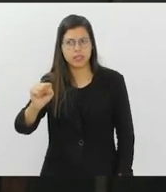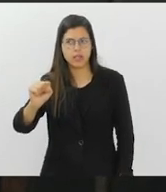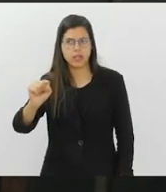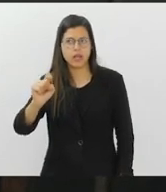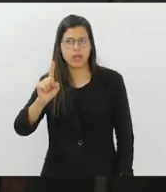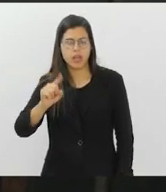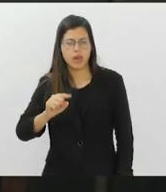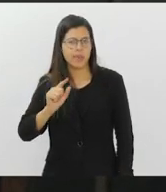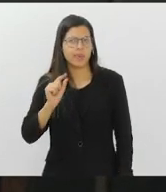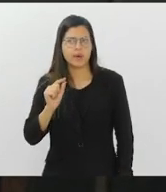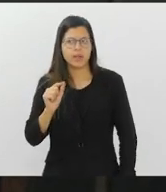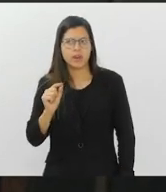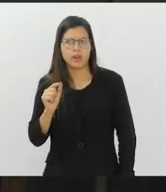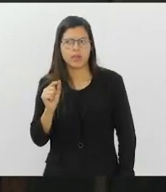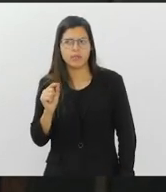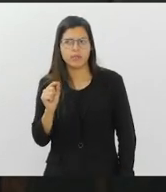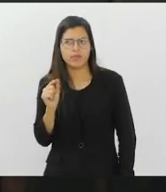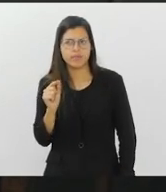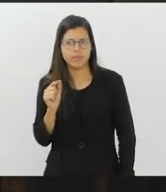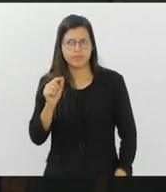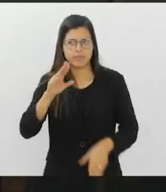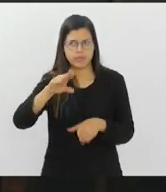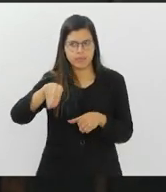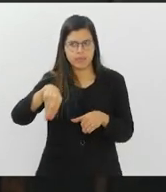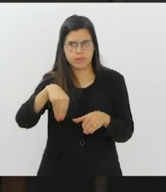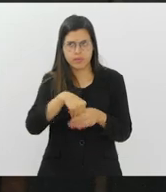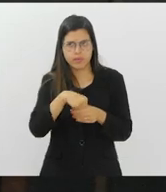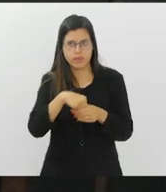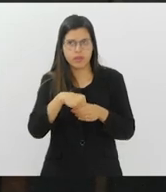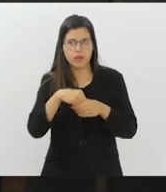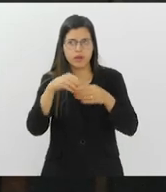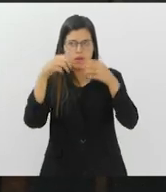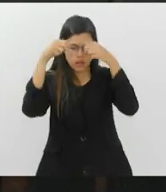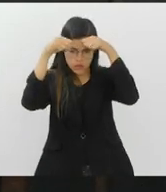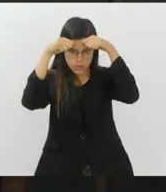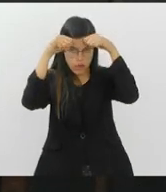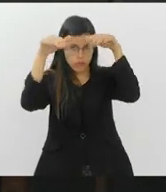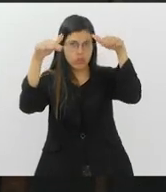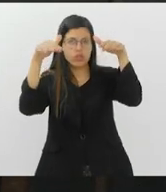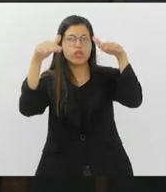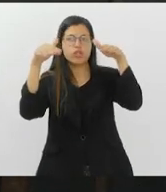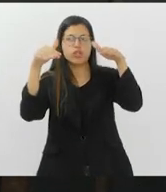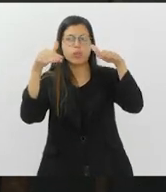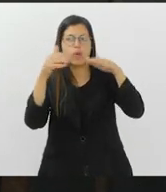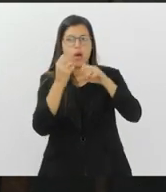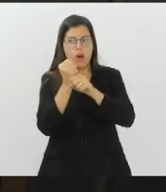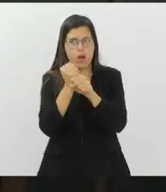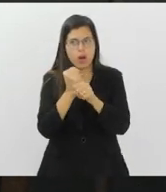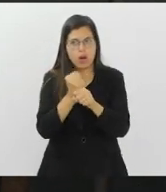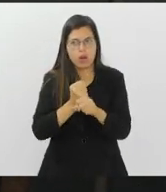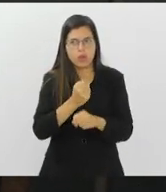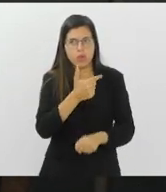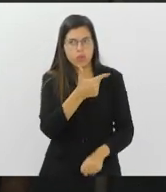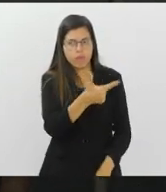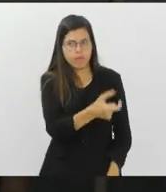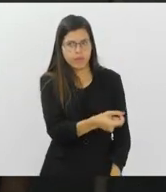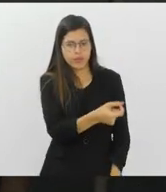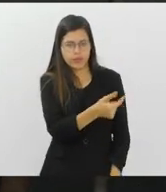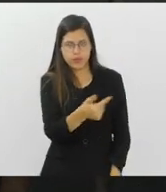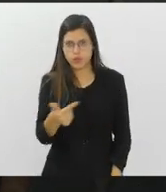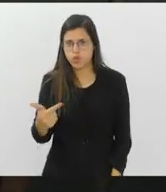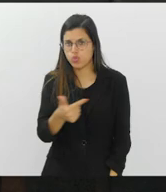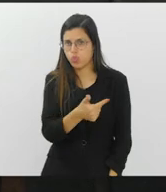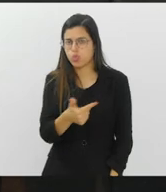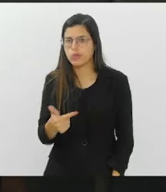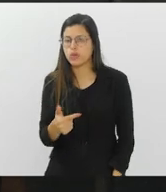incorporou a questão do TEA no seu rol ainda em 2022, em que todos os